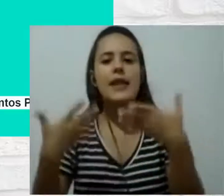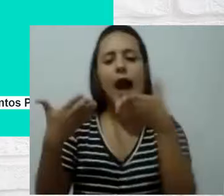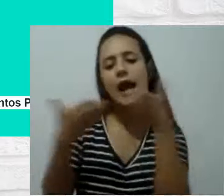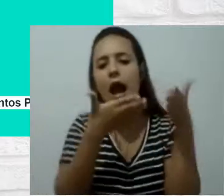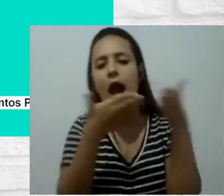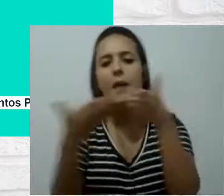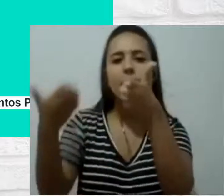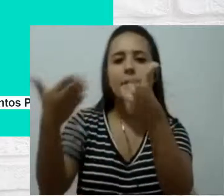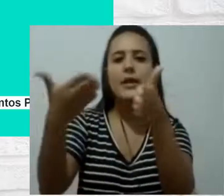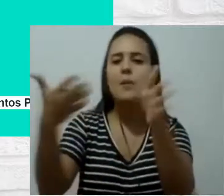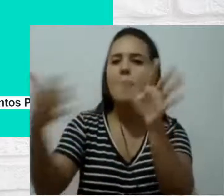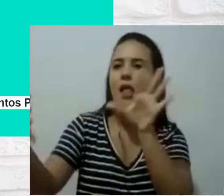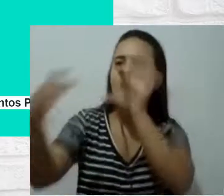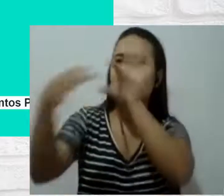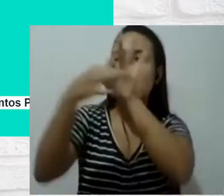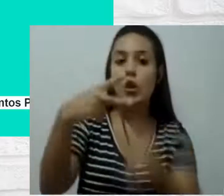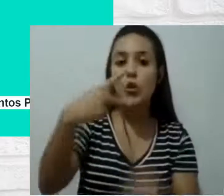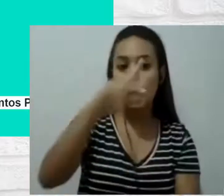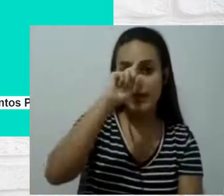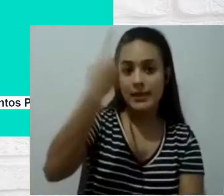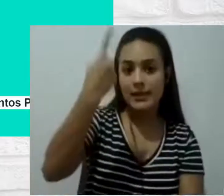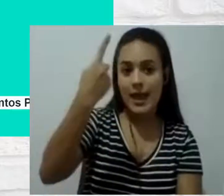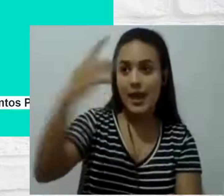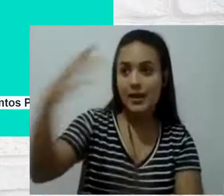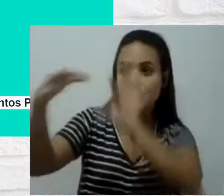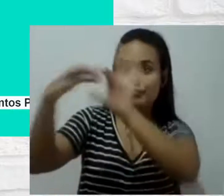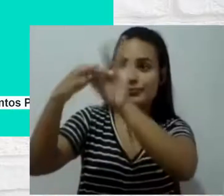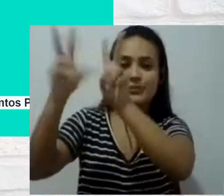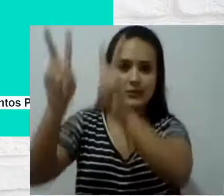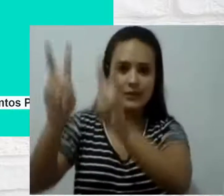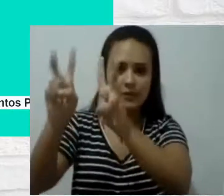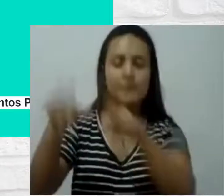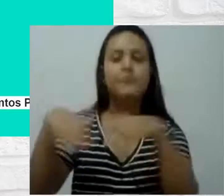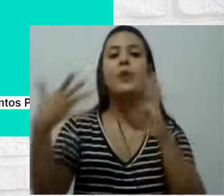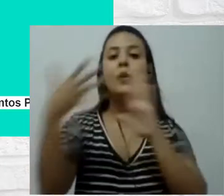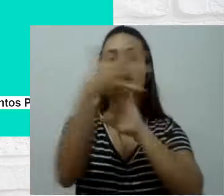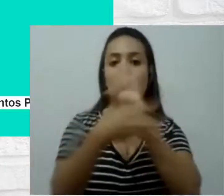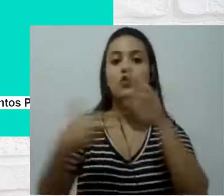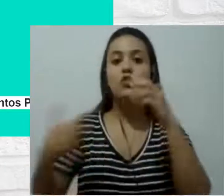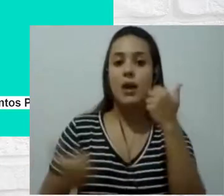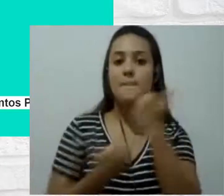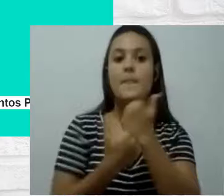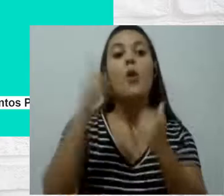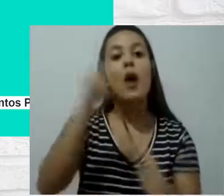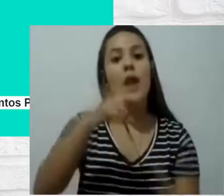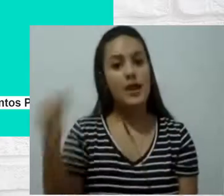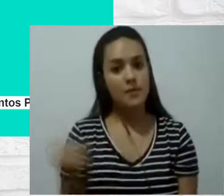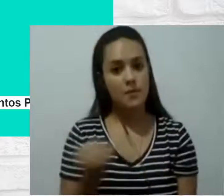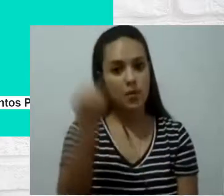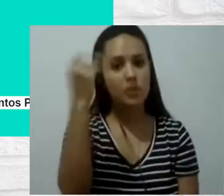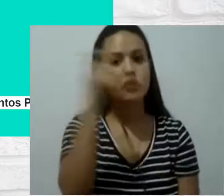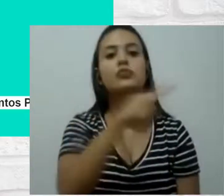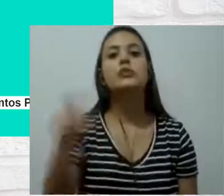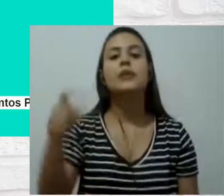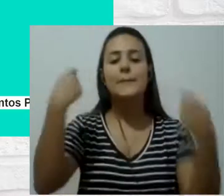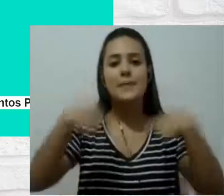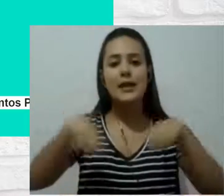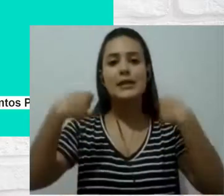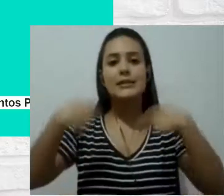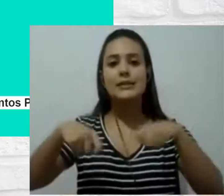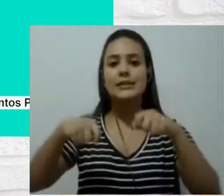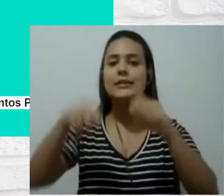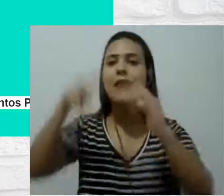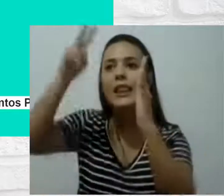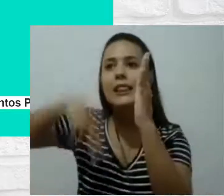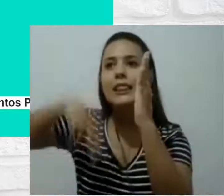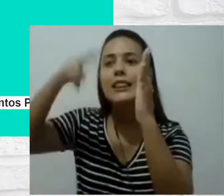que esse tema, de que você pode correr, caminhar, ligar esse tema, conectar suas ideias desse tema. Então, os textos de apoio